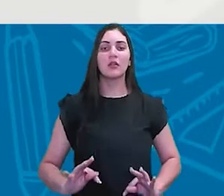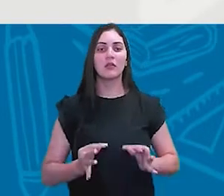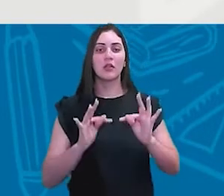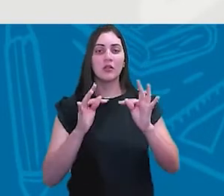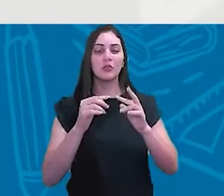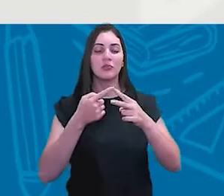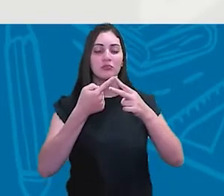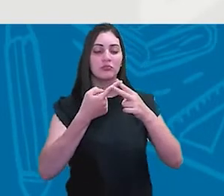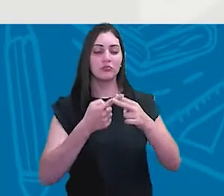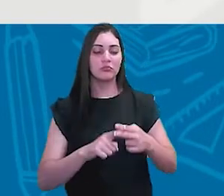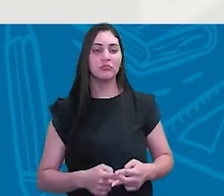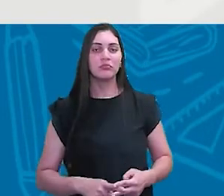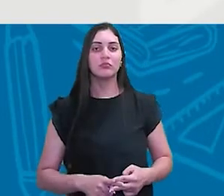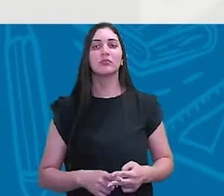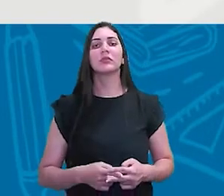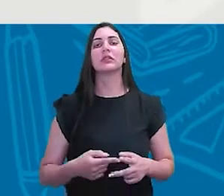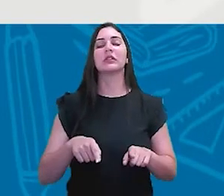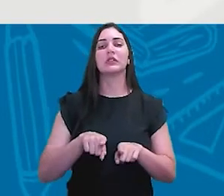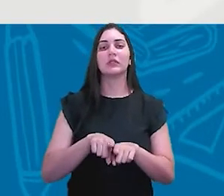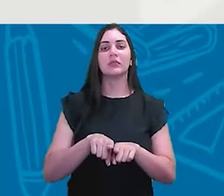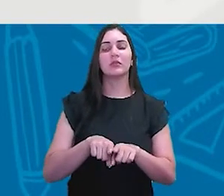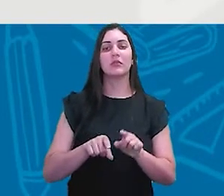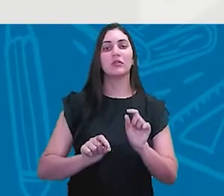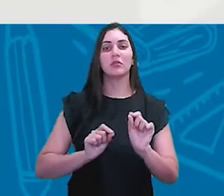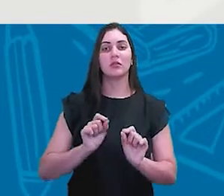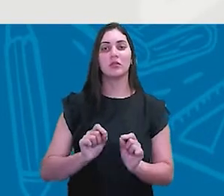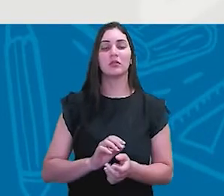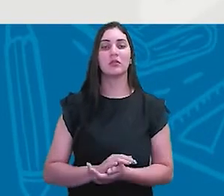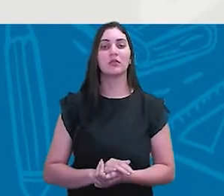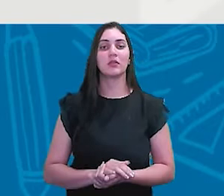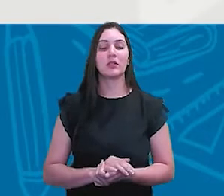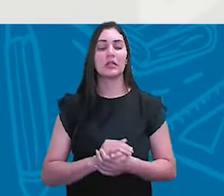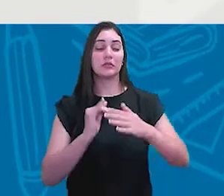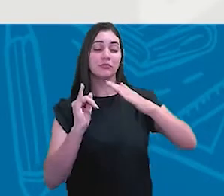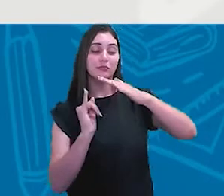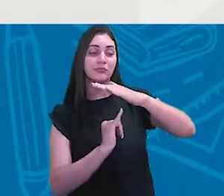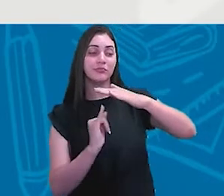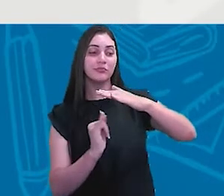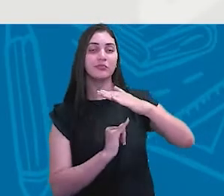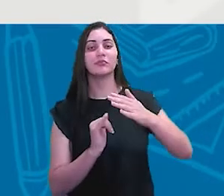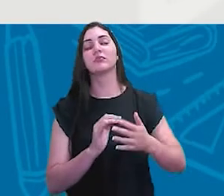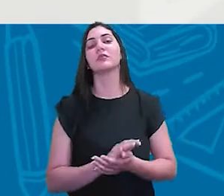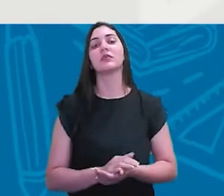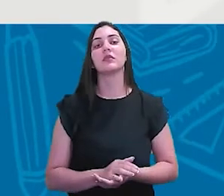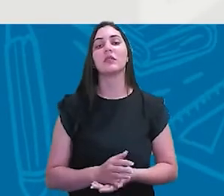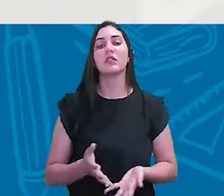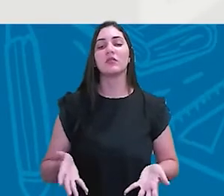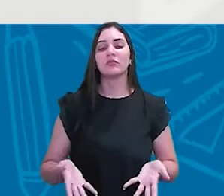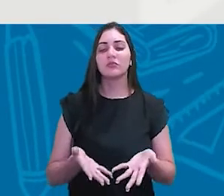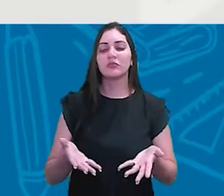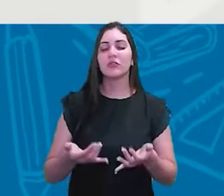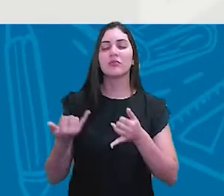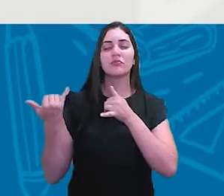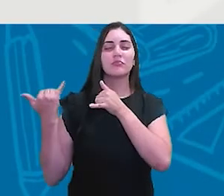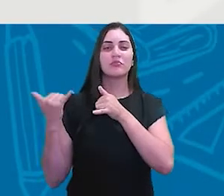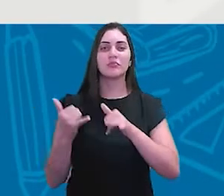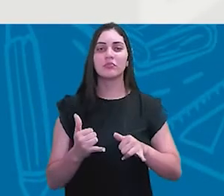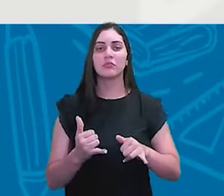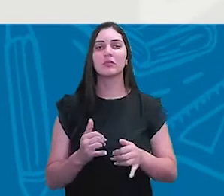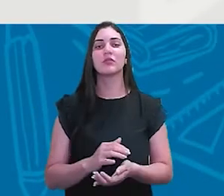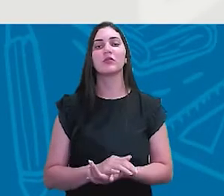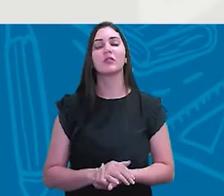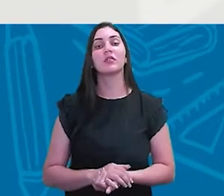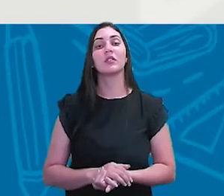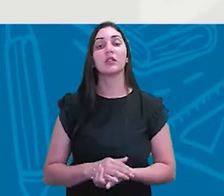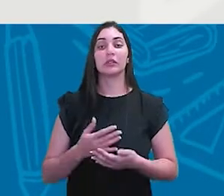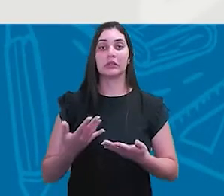infraestrutura, integrações, né, de instalações de indústrias, fornecimento de energia, né? Então,